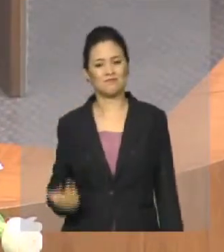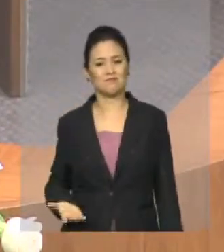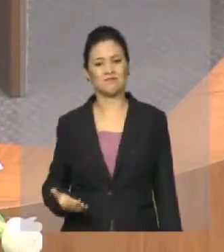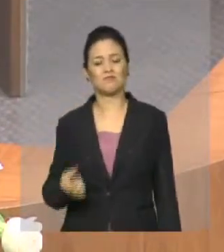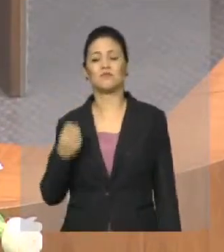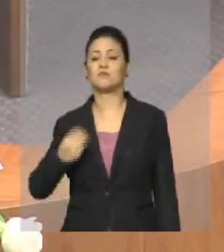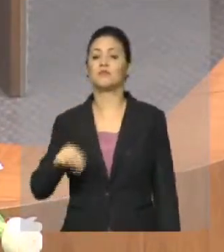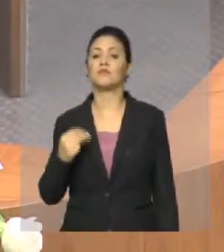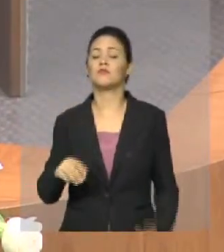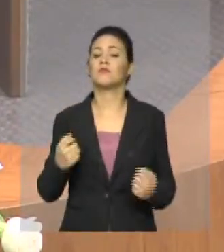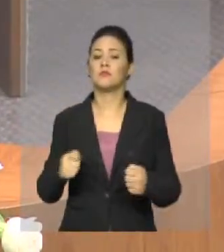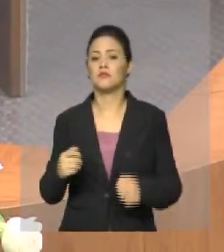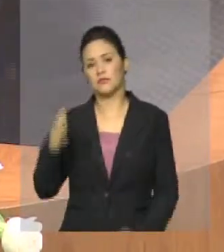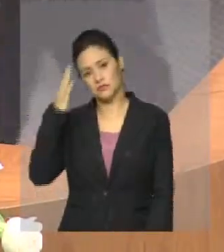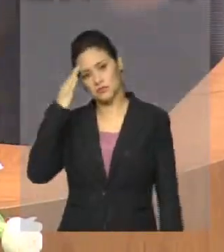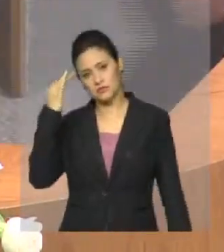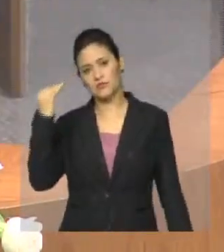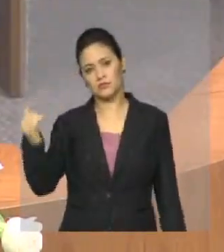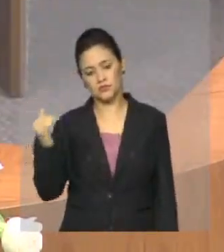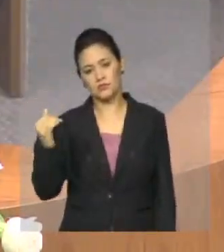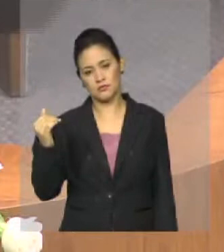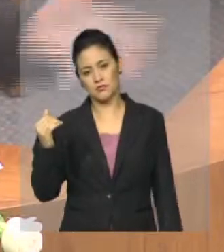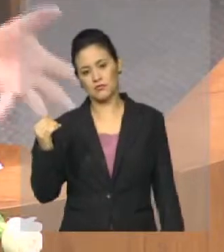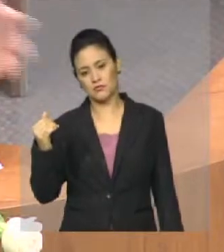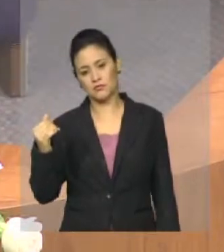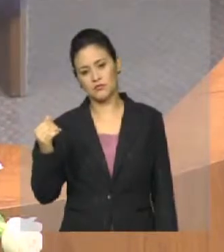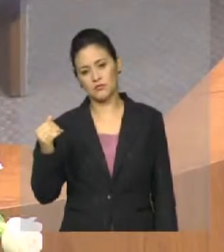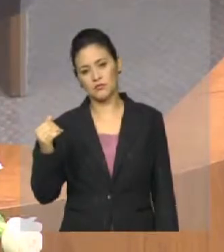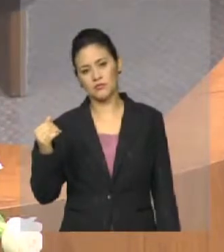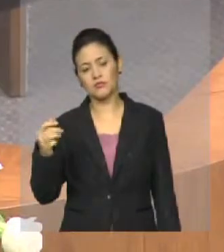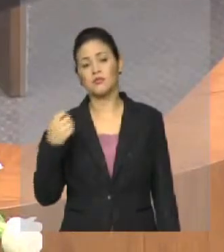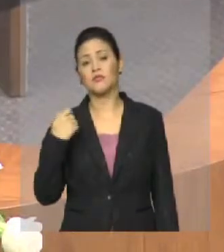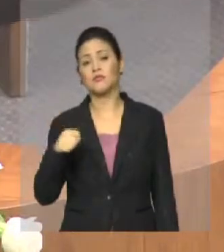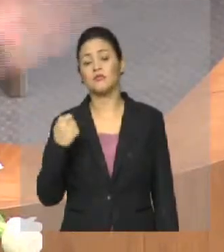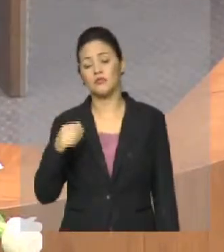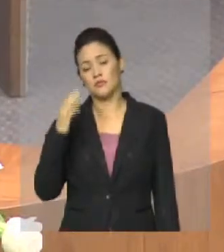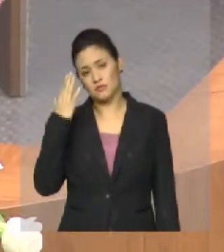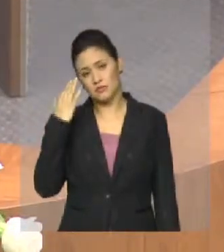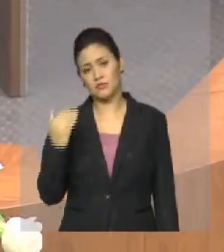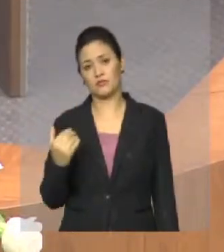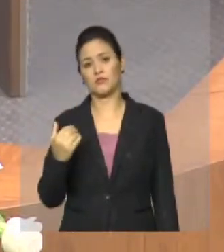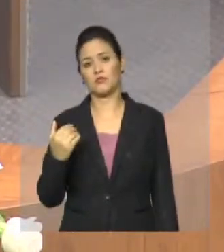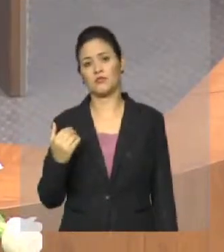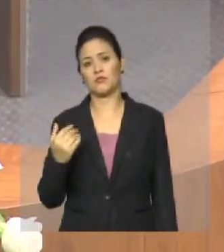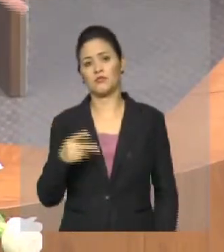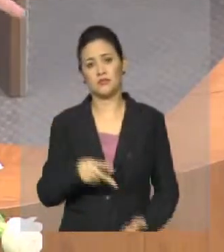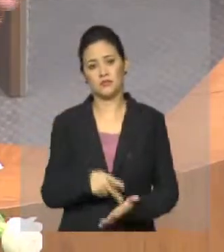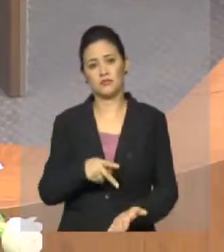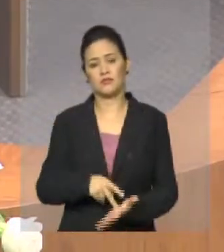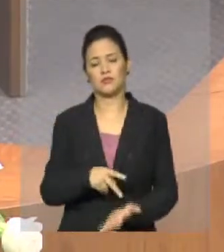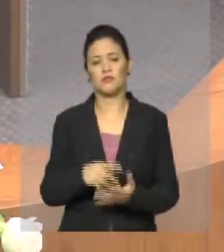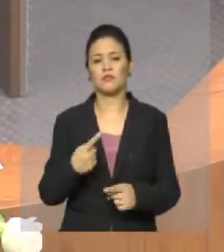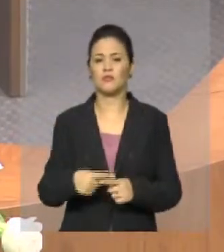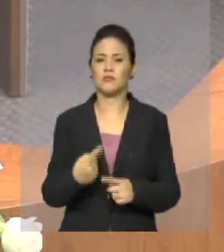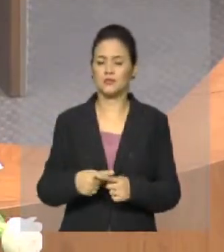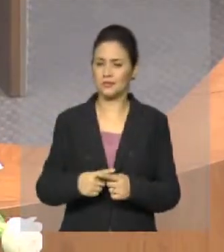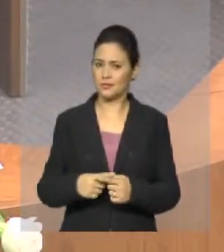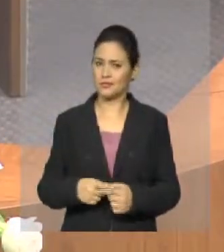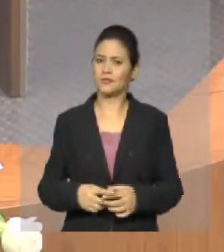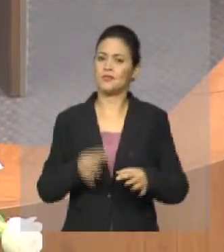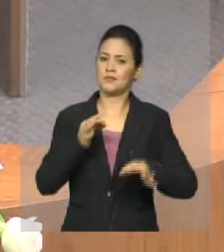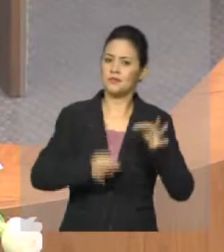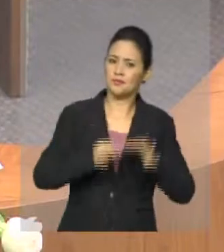saber essa história que seja colocada limpo. O que se vê é uma conivência do Poder Judiciário,